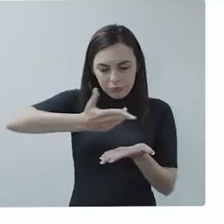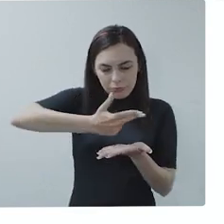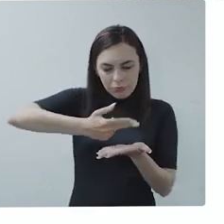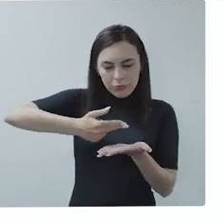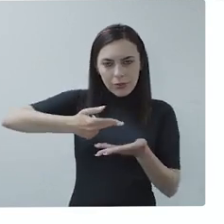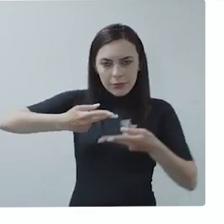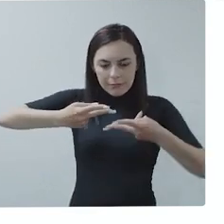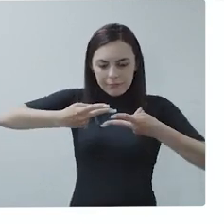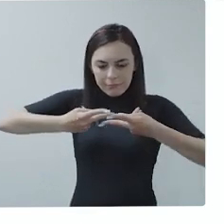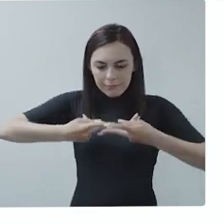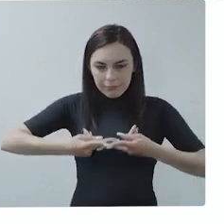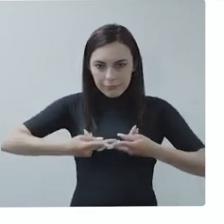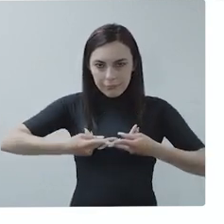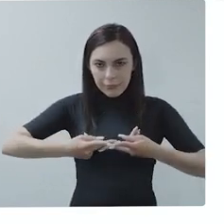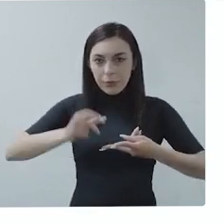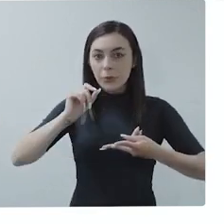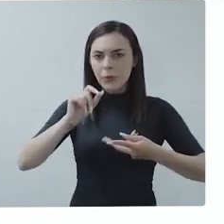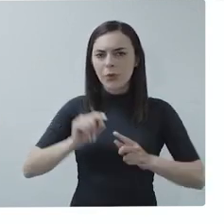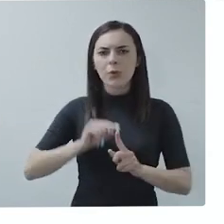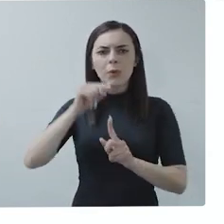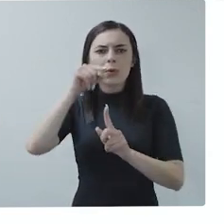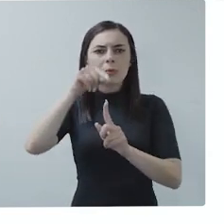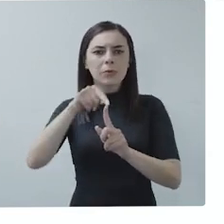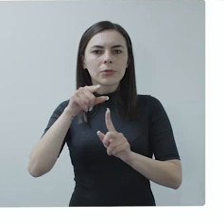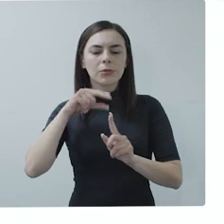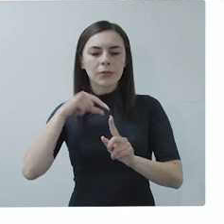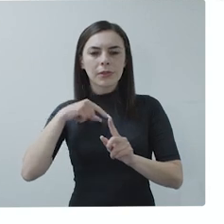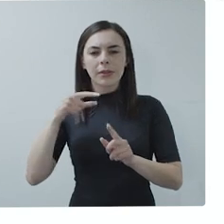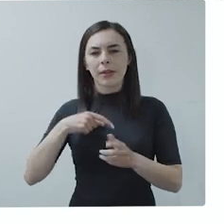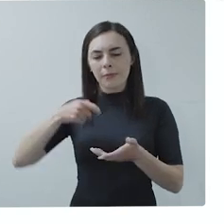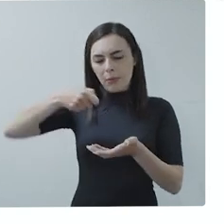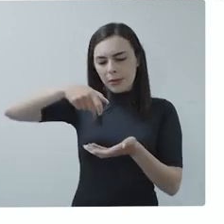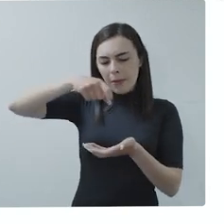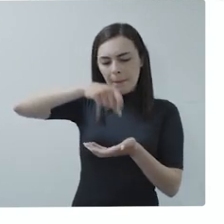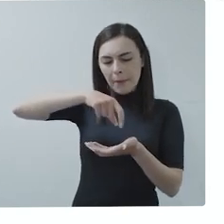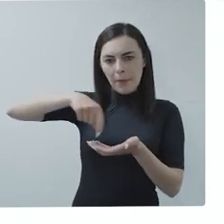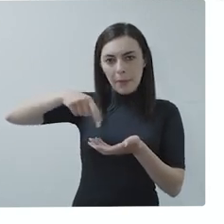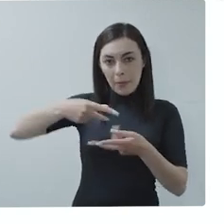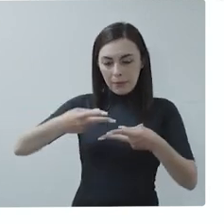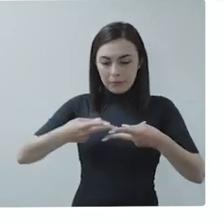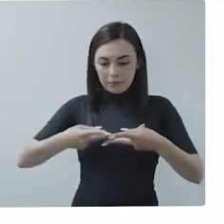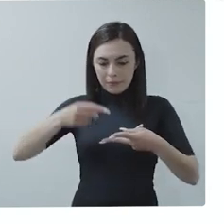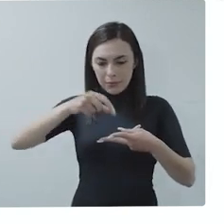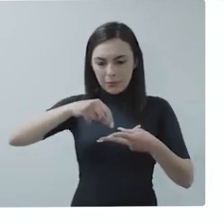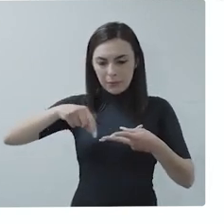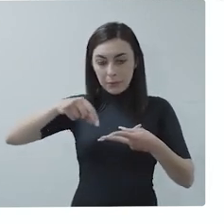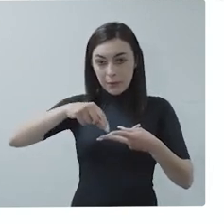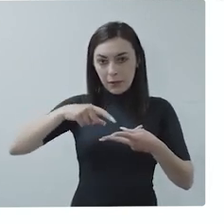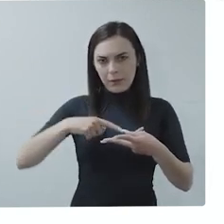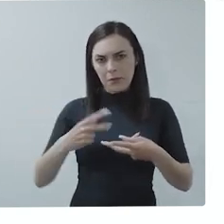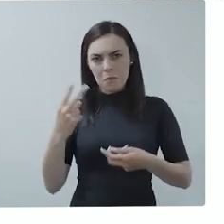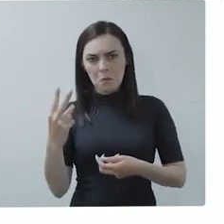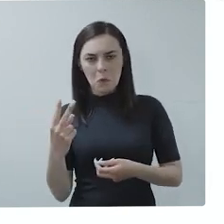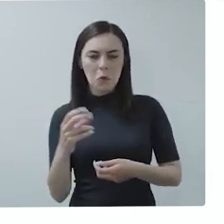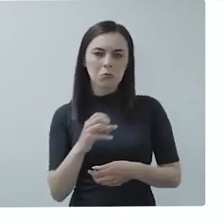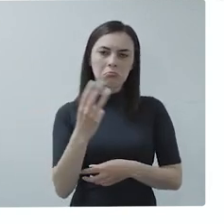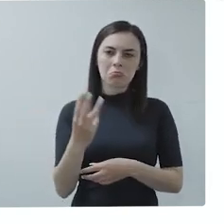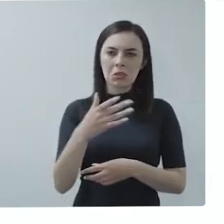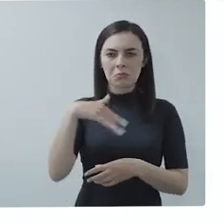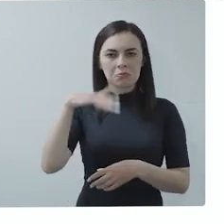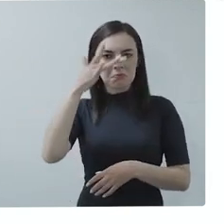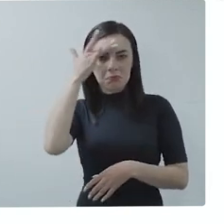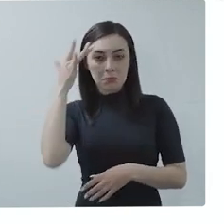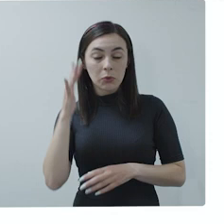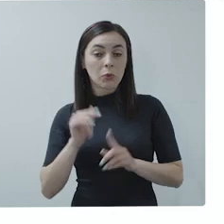certo? E colocam algumas bolinhas lá dentro. E os dois jogadores que estão lá, dois ou mais, têm